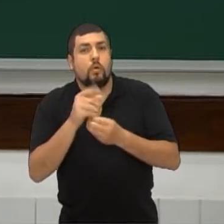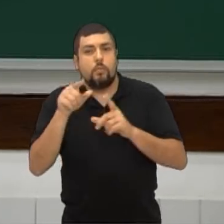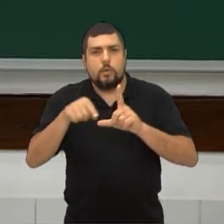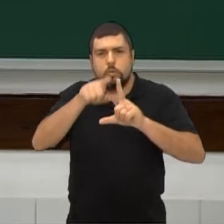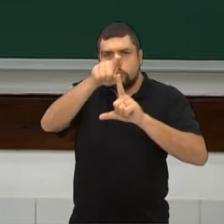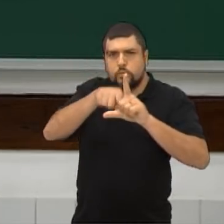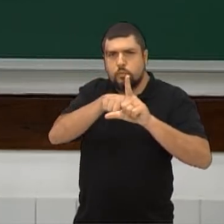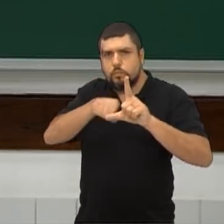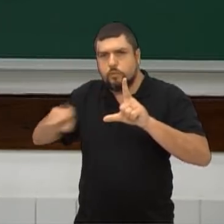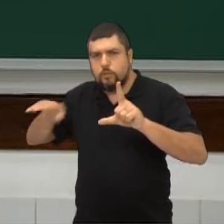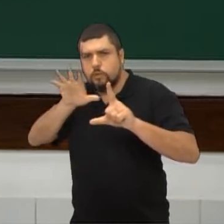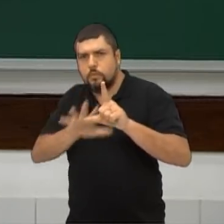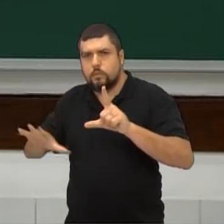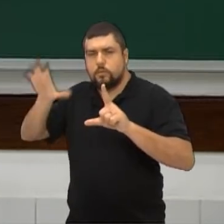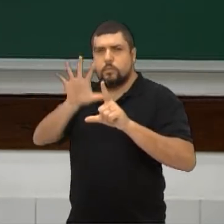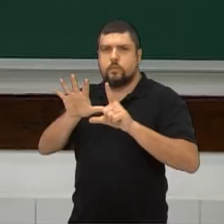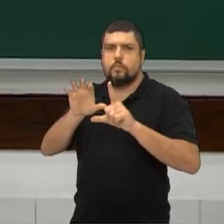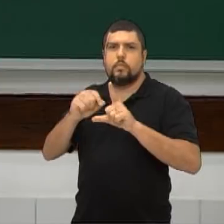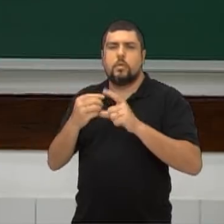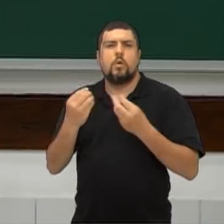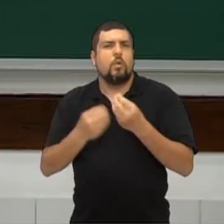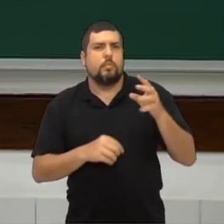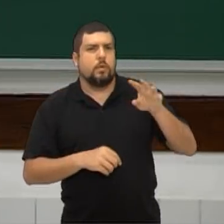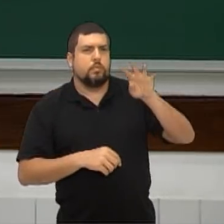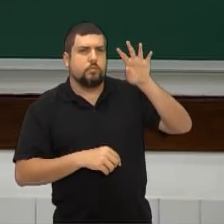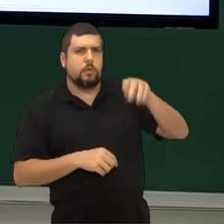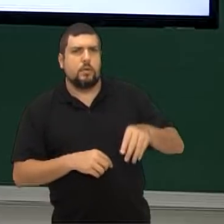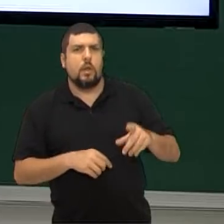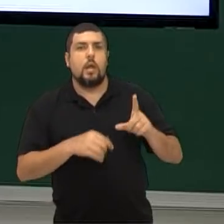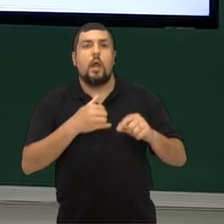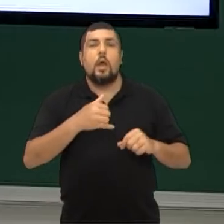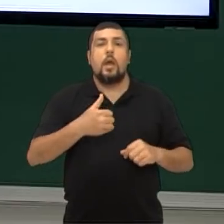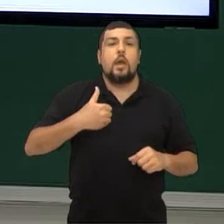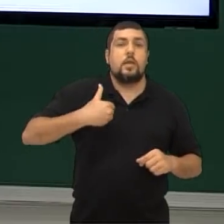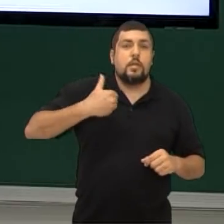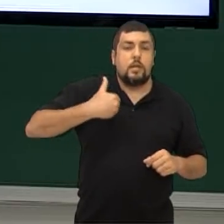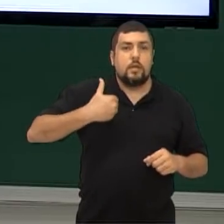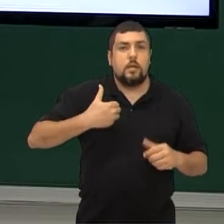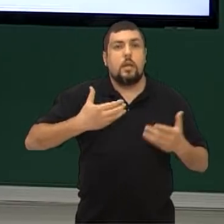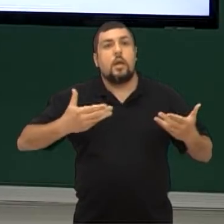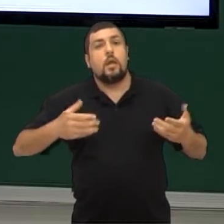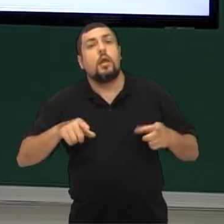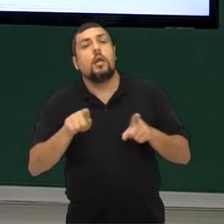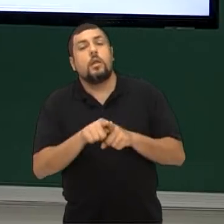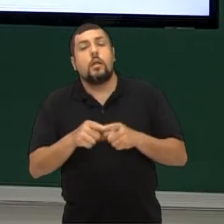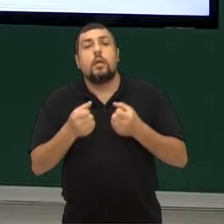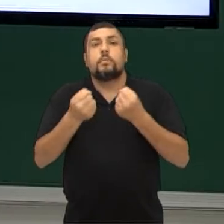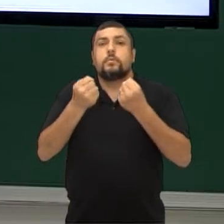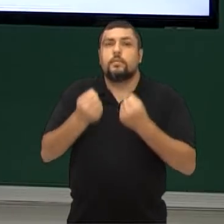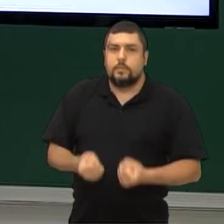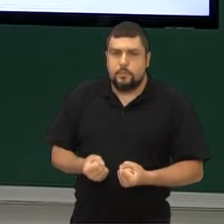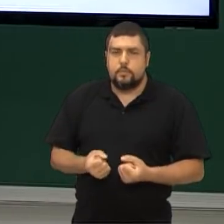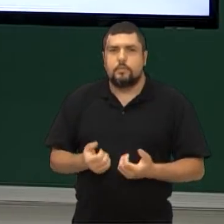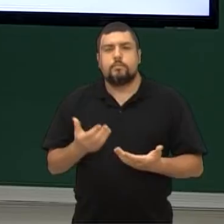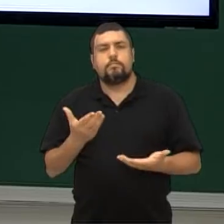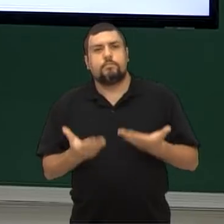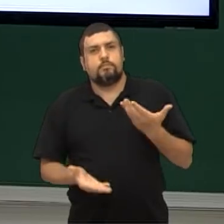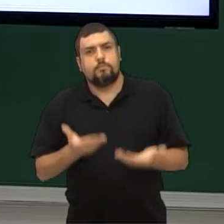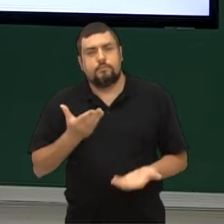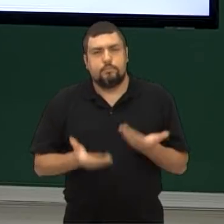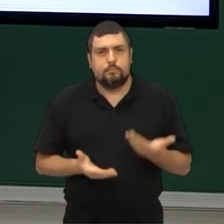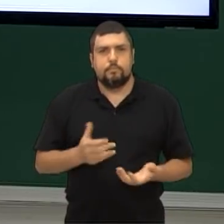plano cartesiano. Qual tabela? Uma tabela de idade e agora peso no lugar de altura. Então vocês têm 0